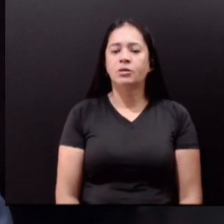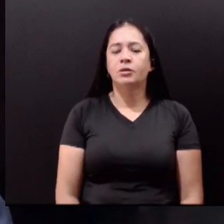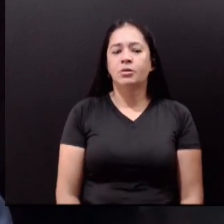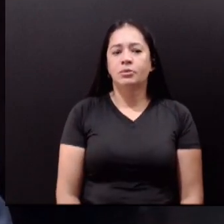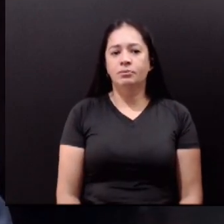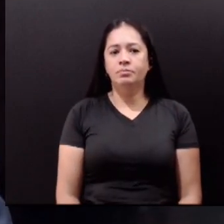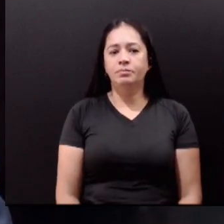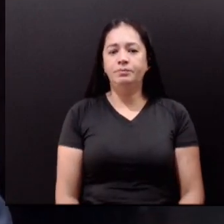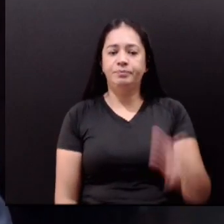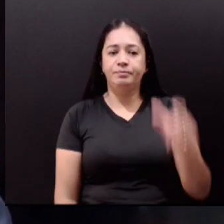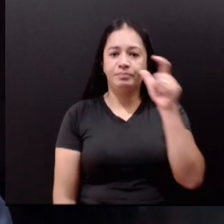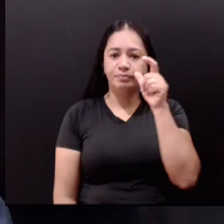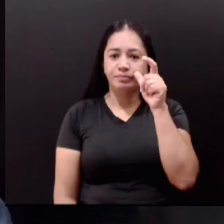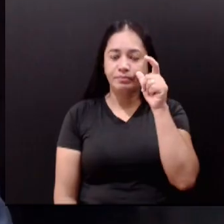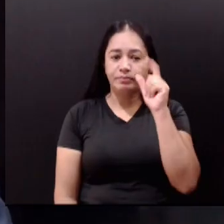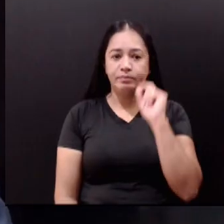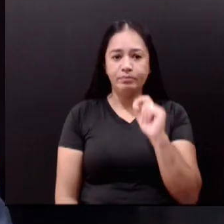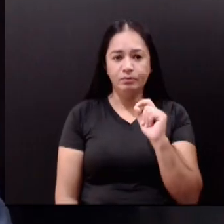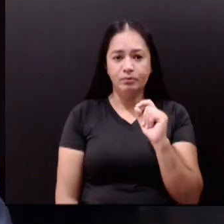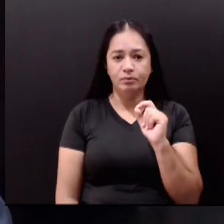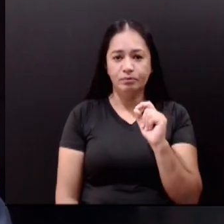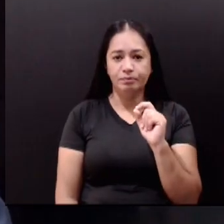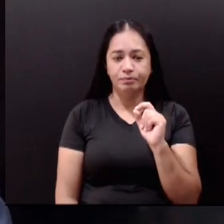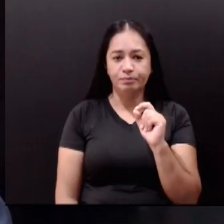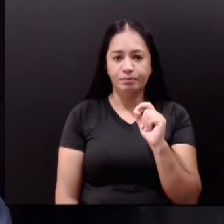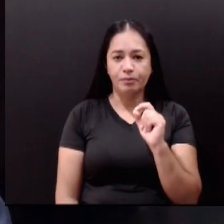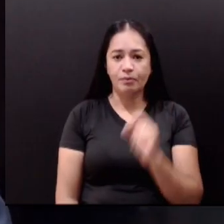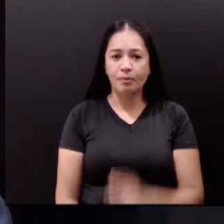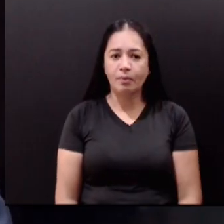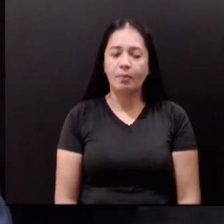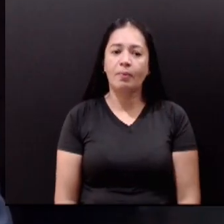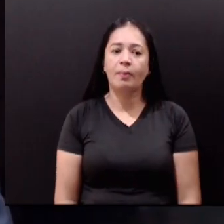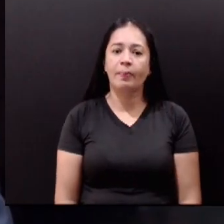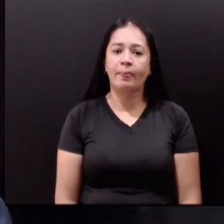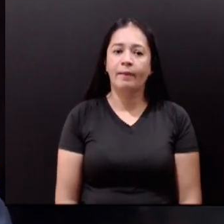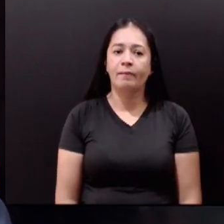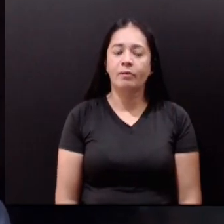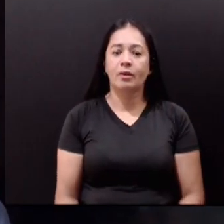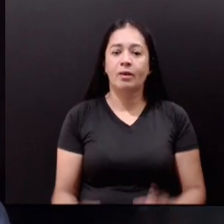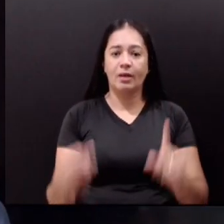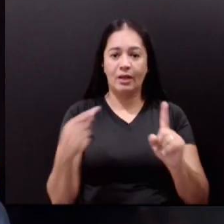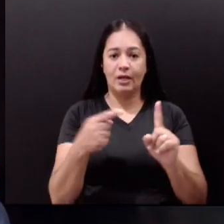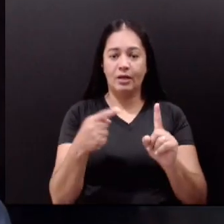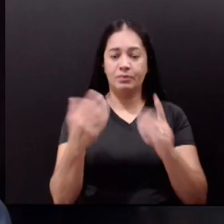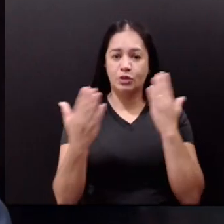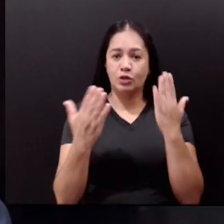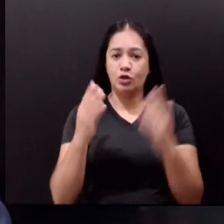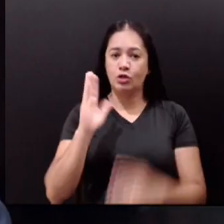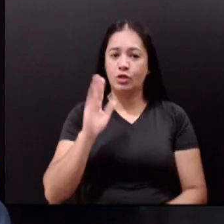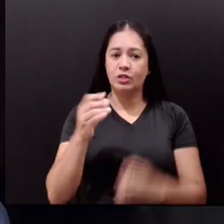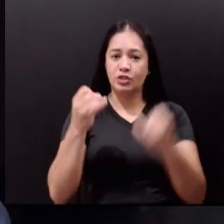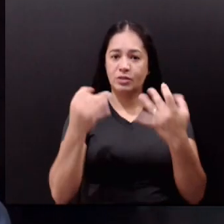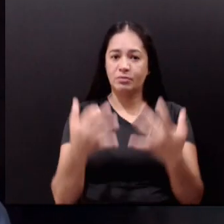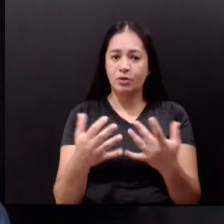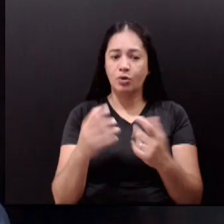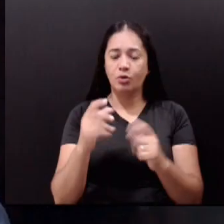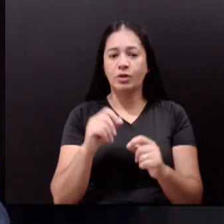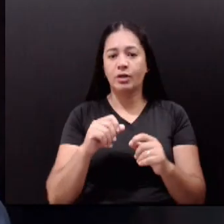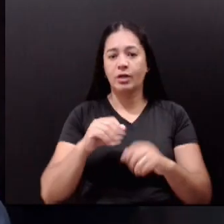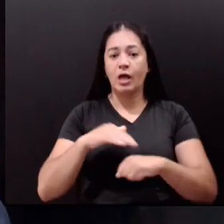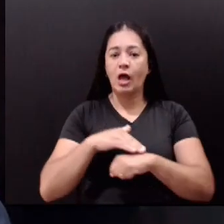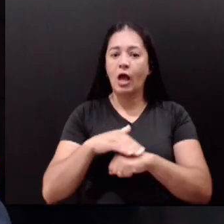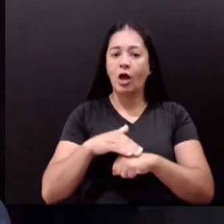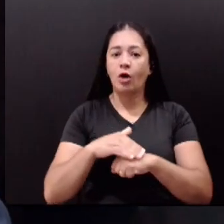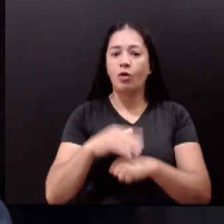esse paralelo no seguinte sentido: como a Luciana bem disse, o diálogo com o adolescente não é de hoje, ele